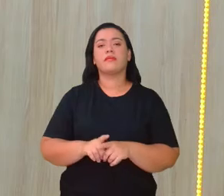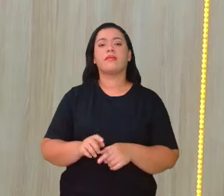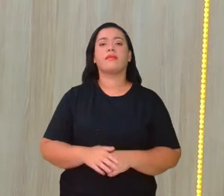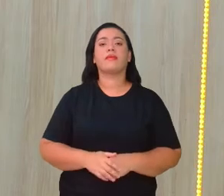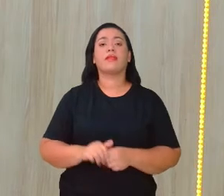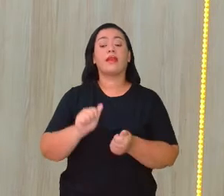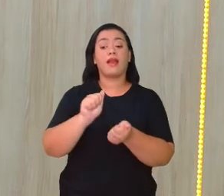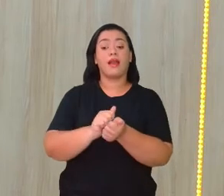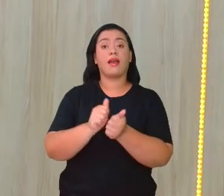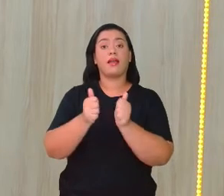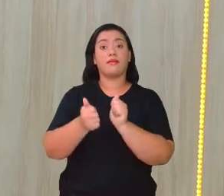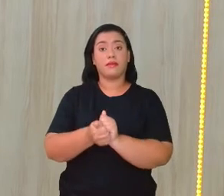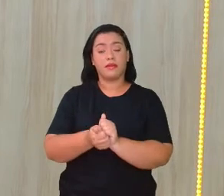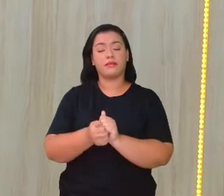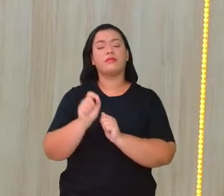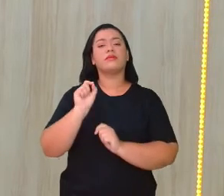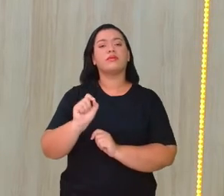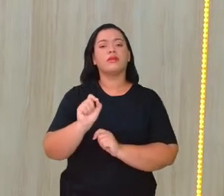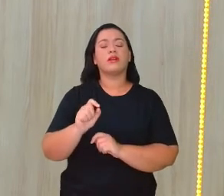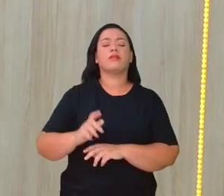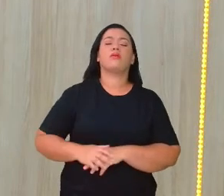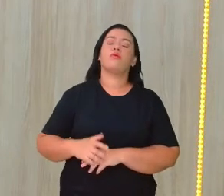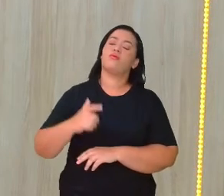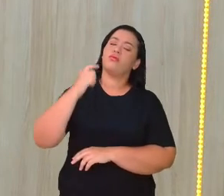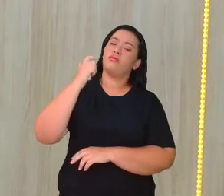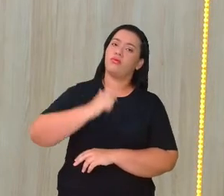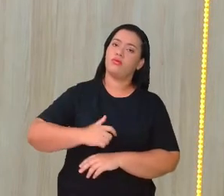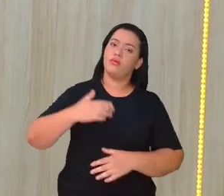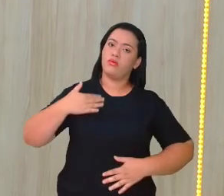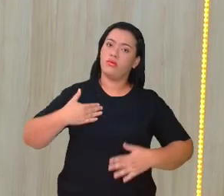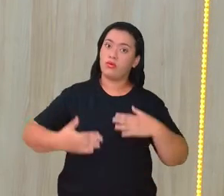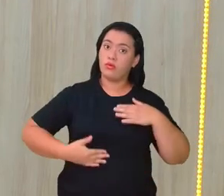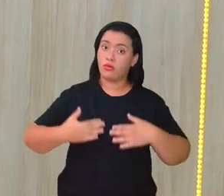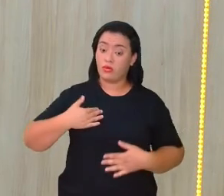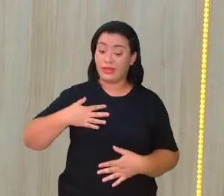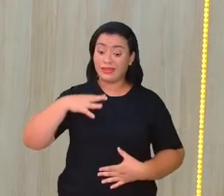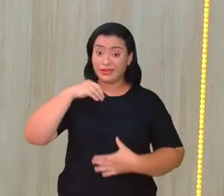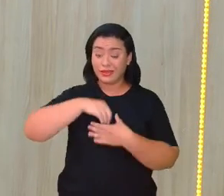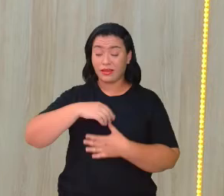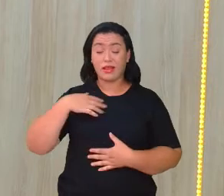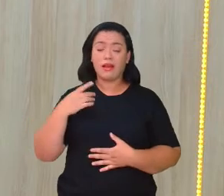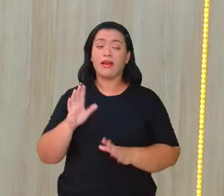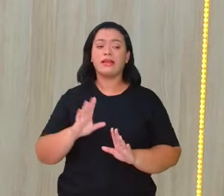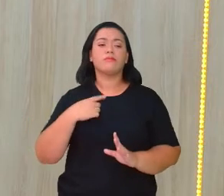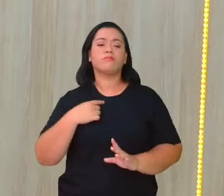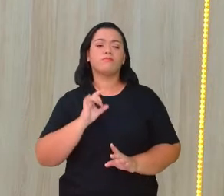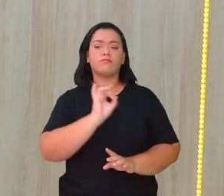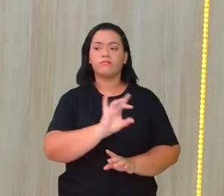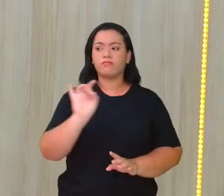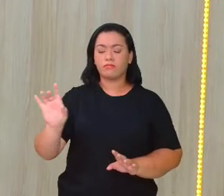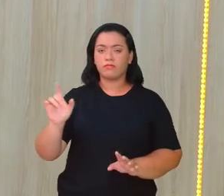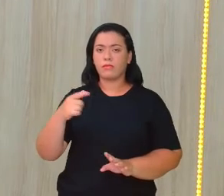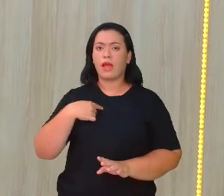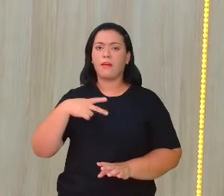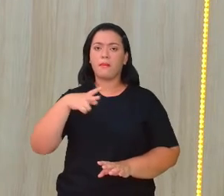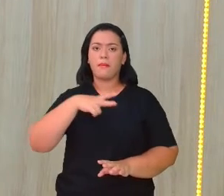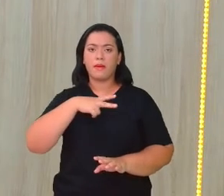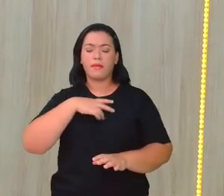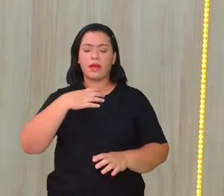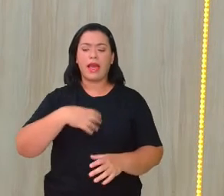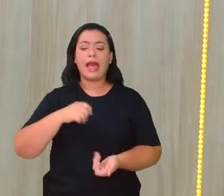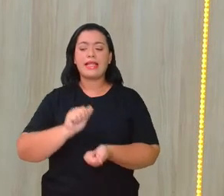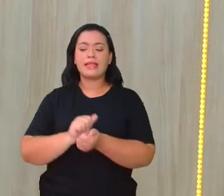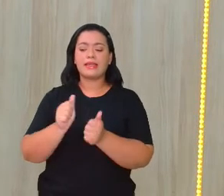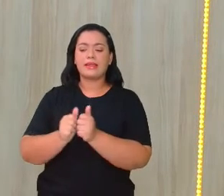da adaptação, é quando o nosso corpo, né, dentro da nossa individualidade, ele se adapta àquele